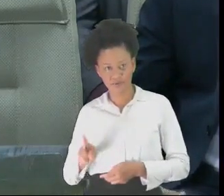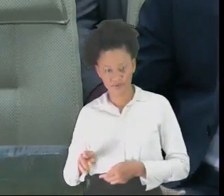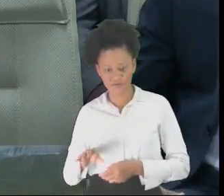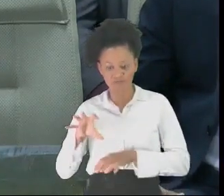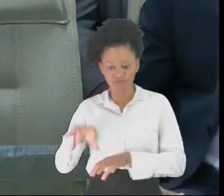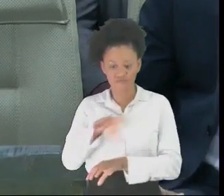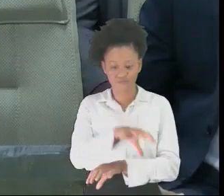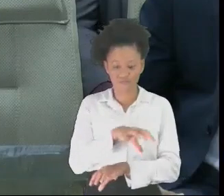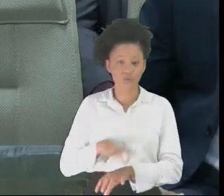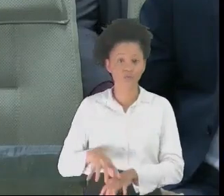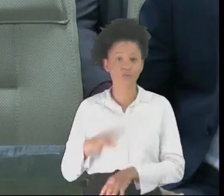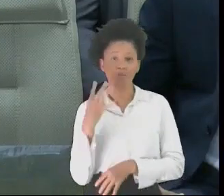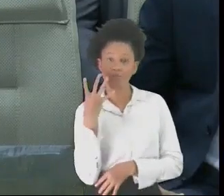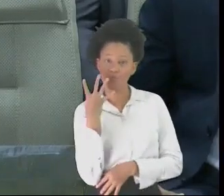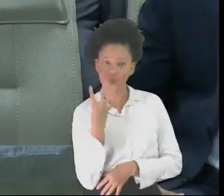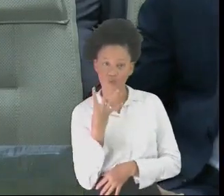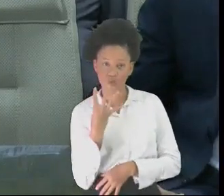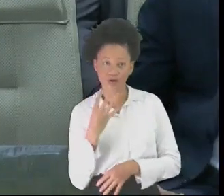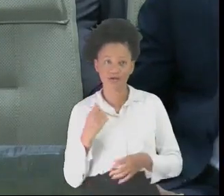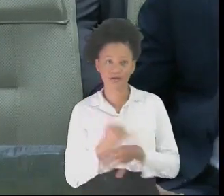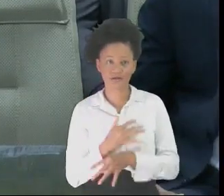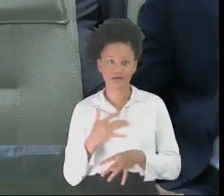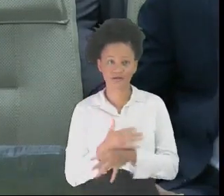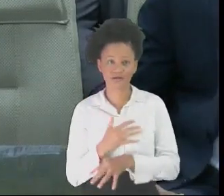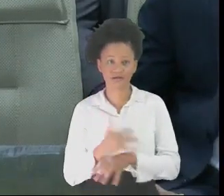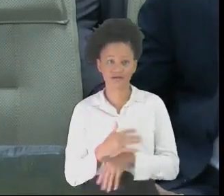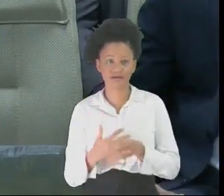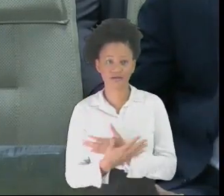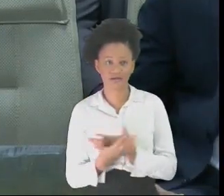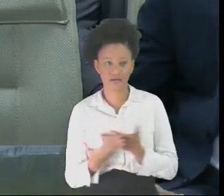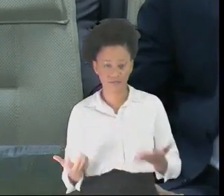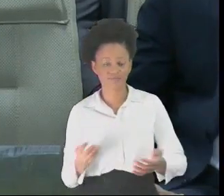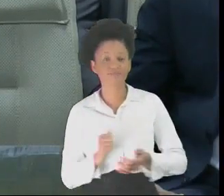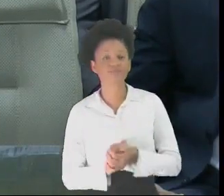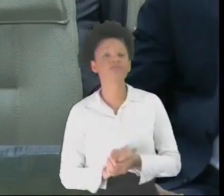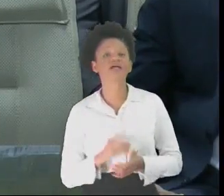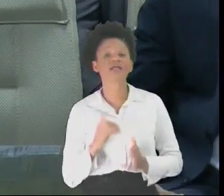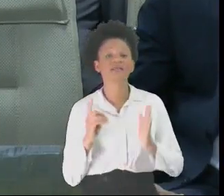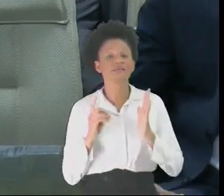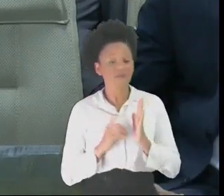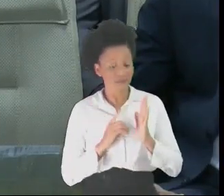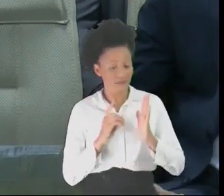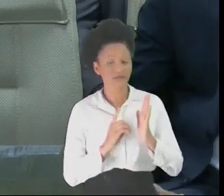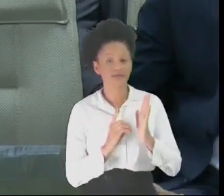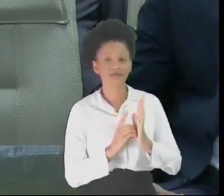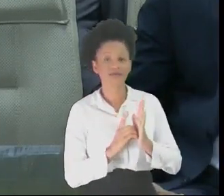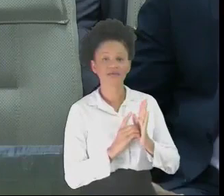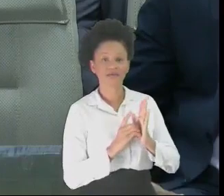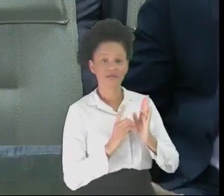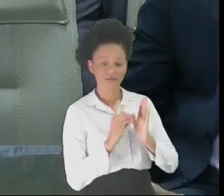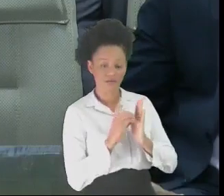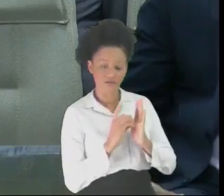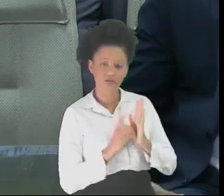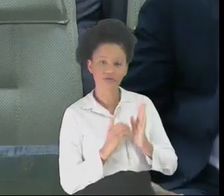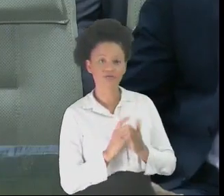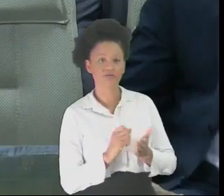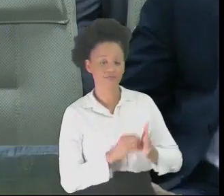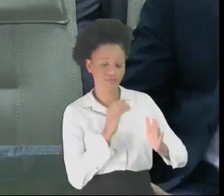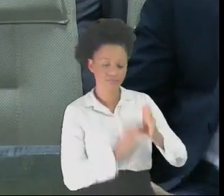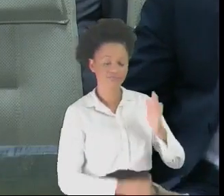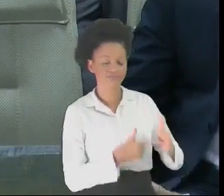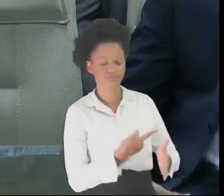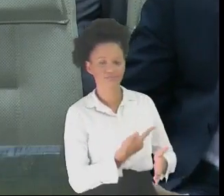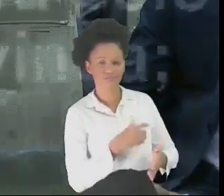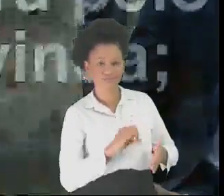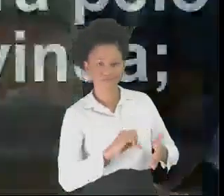e Zeboim. Muito bem. Deuteronômio 29, 23. Mais bom. Meus amados irmãos, como é o nome dele, por favor,